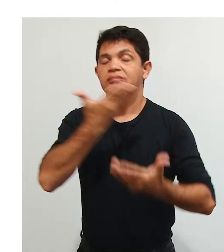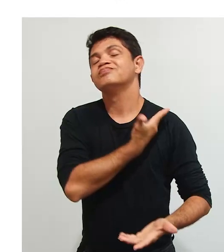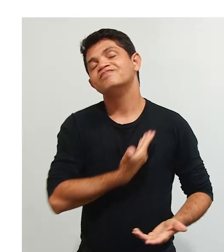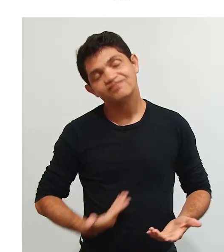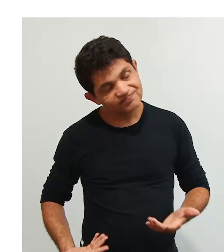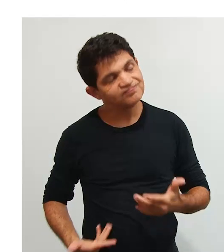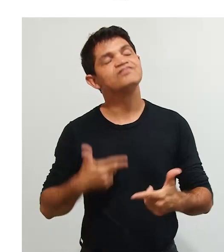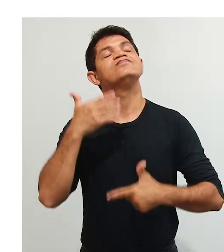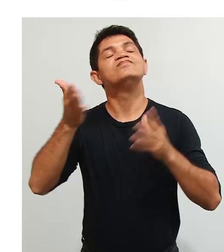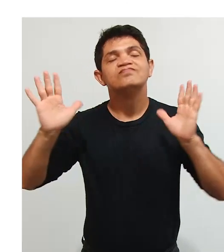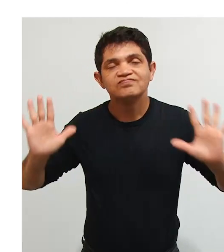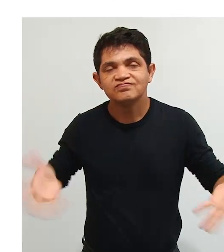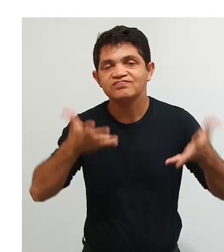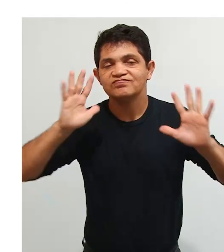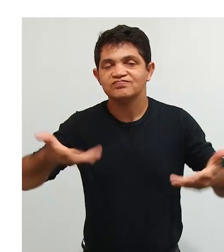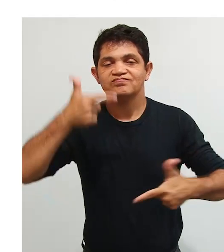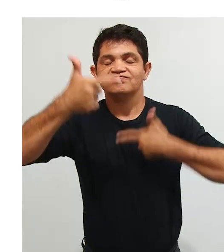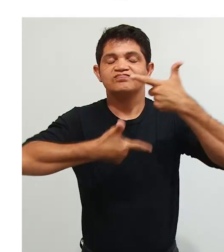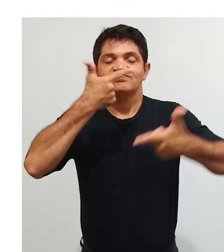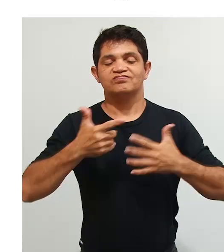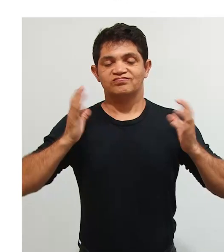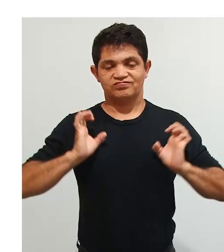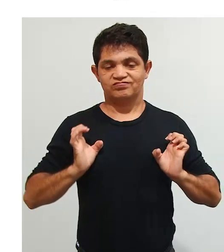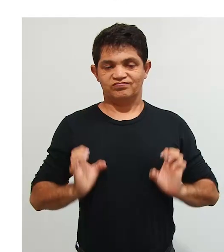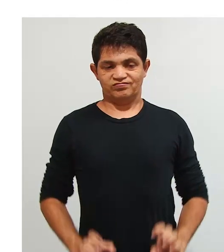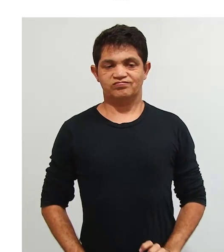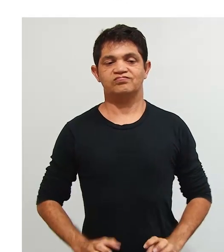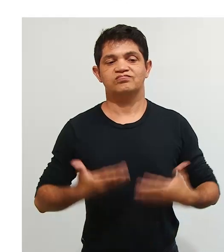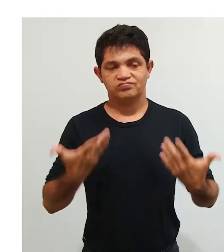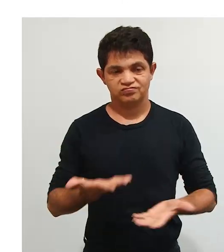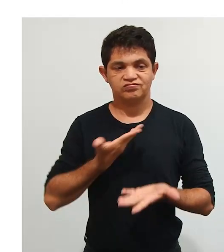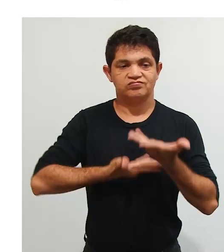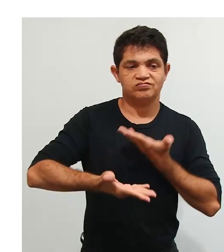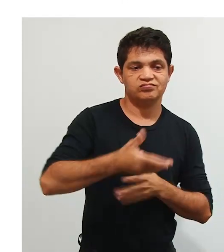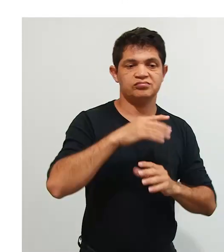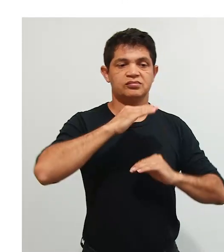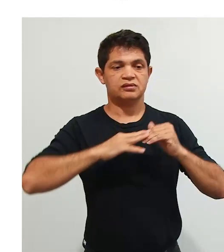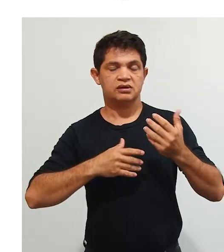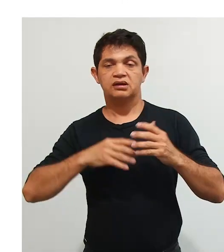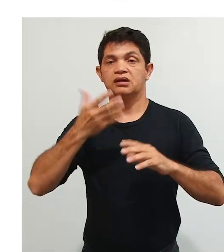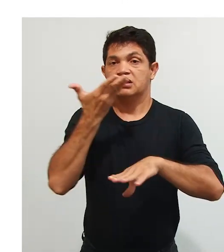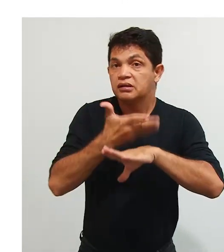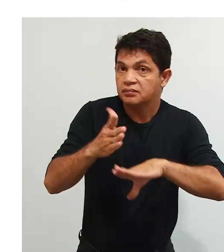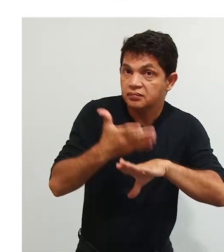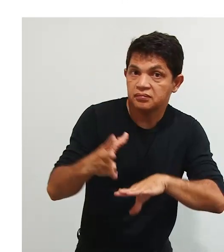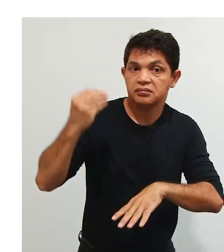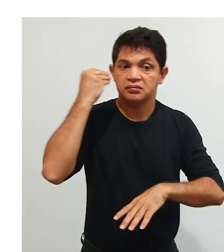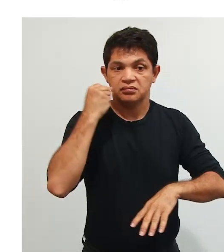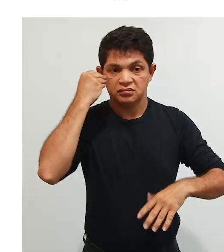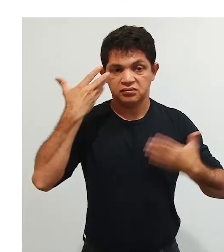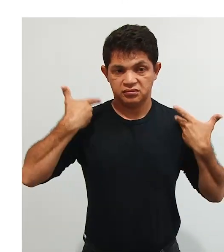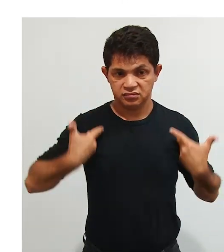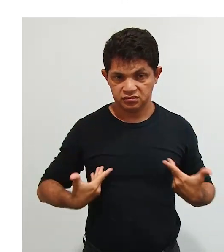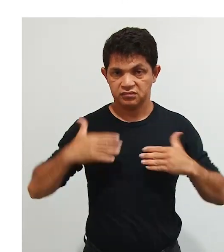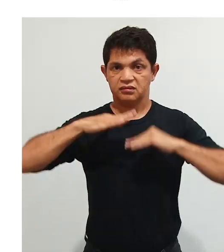ética, ela vai proporcionar que nós possamos influenciar, né?